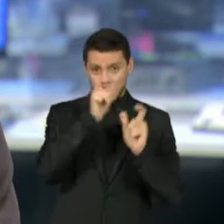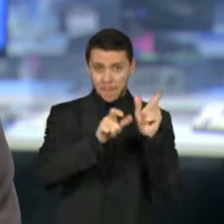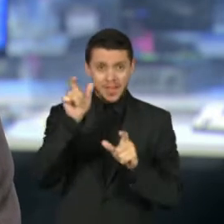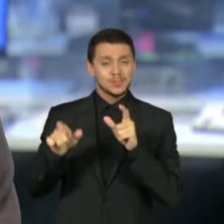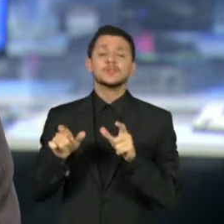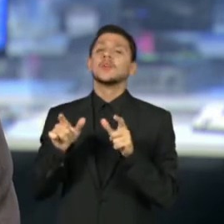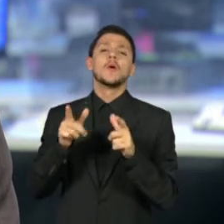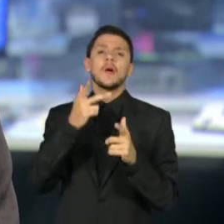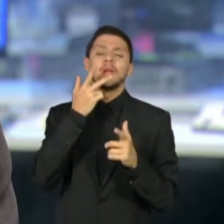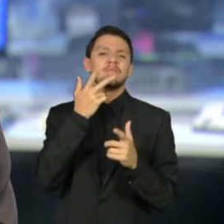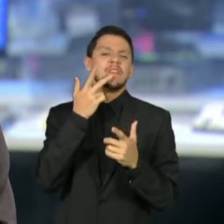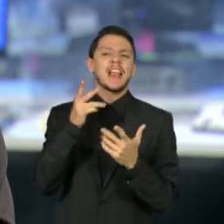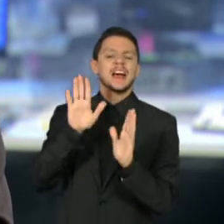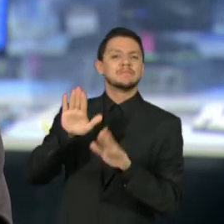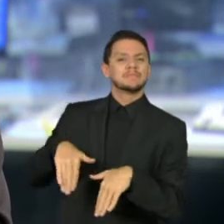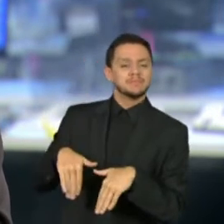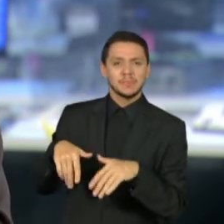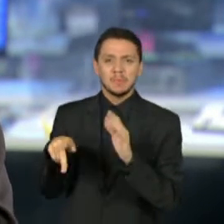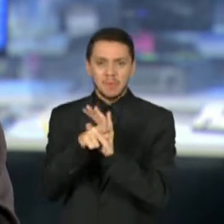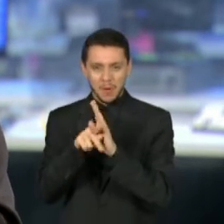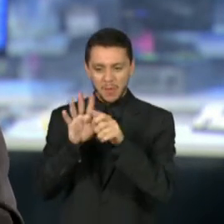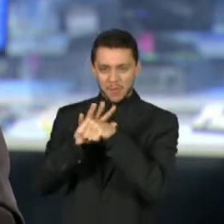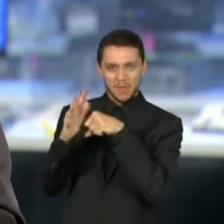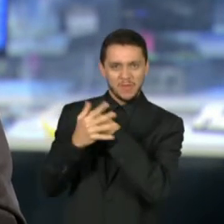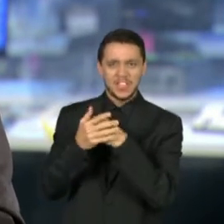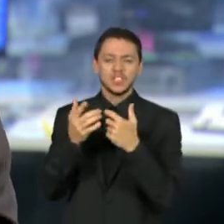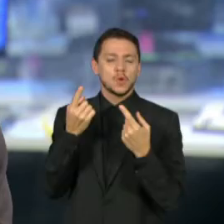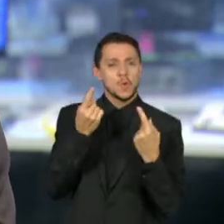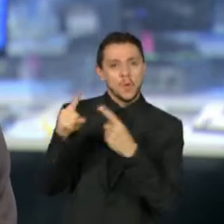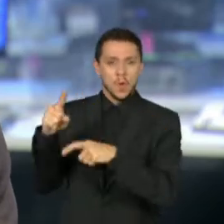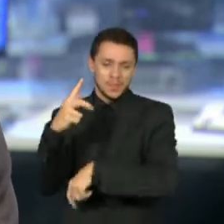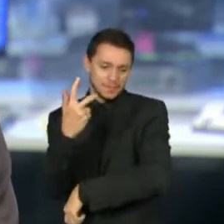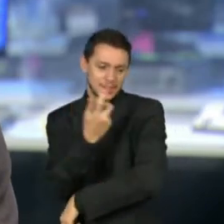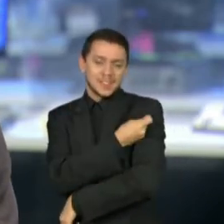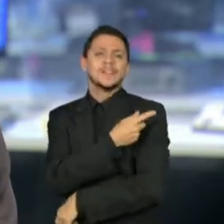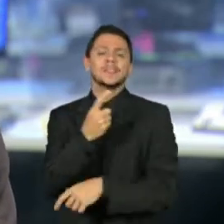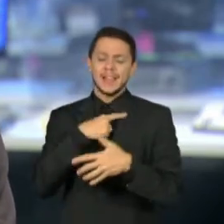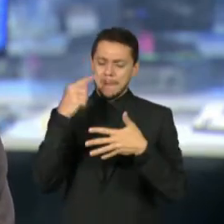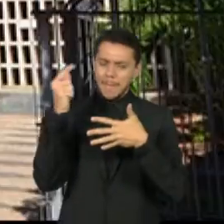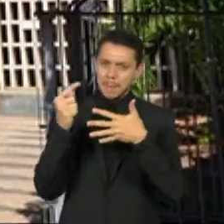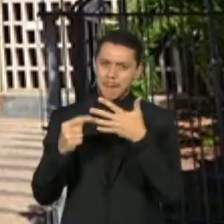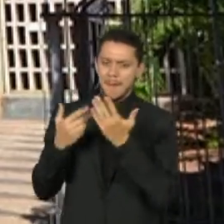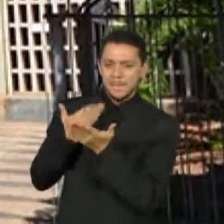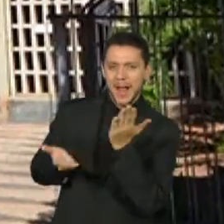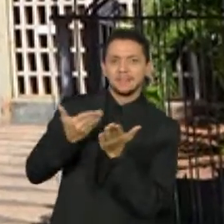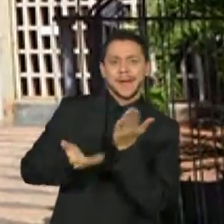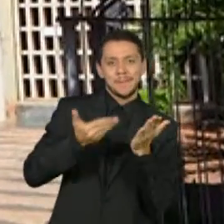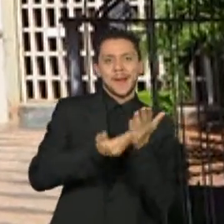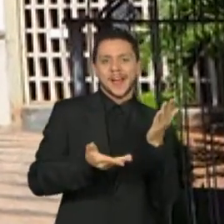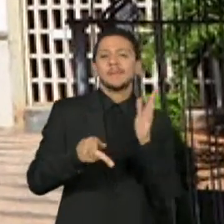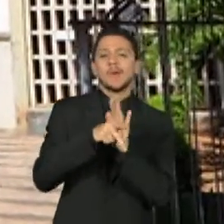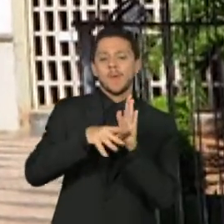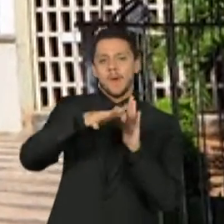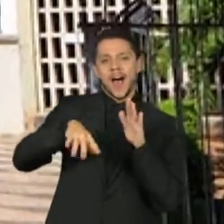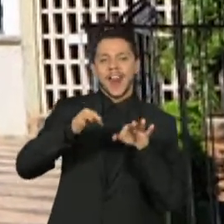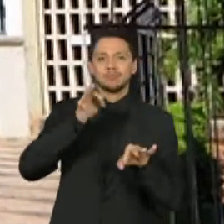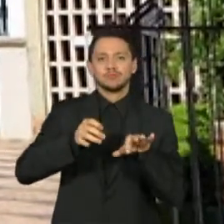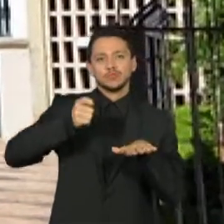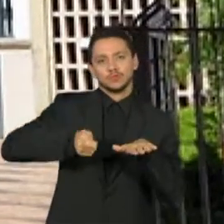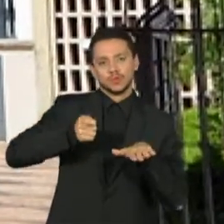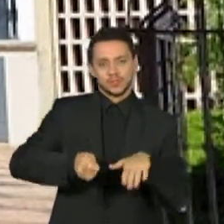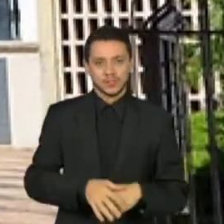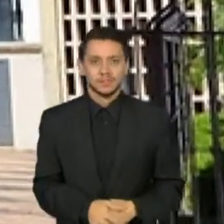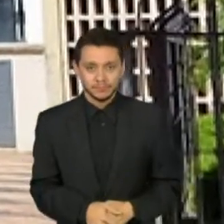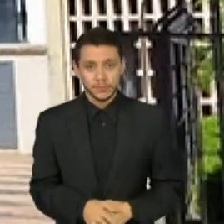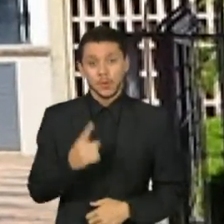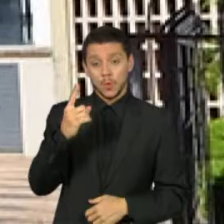tratamentos ineficazes e são contra a vacinação, vêm colecionando derrotas nos tribunais. A decisão foi tomada por um